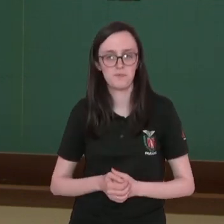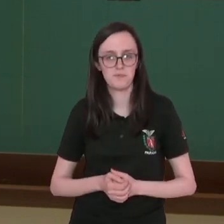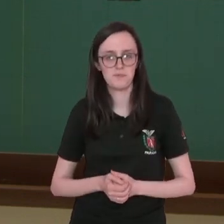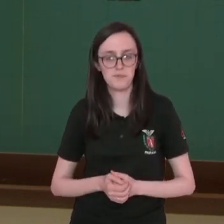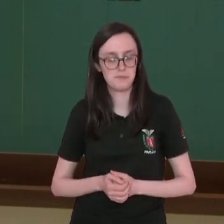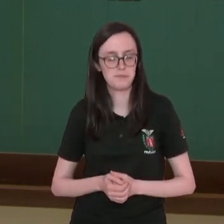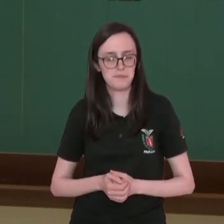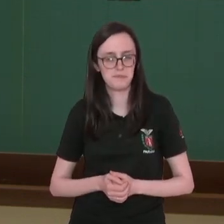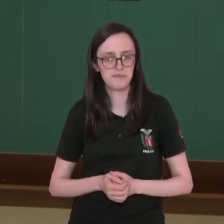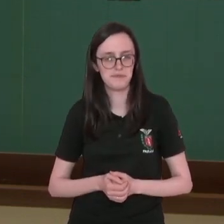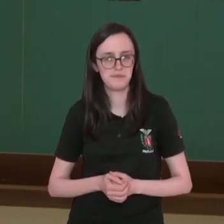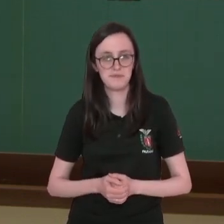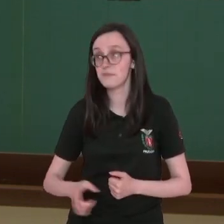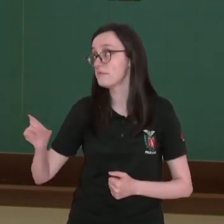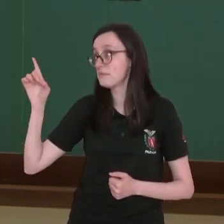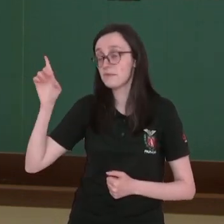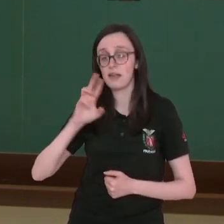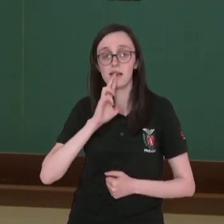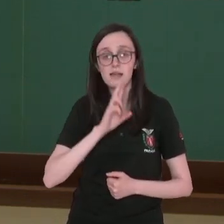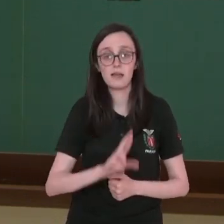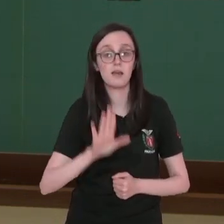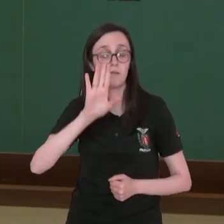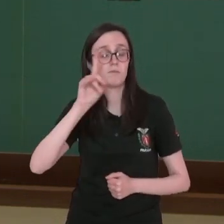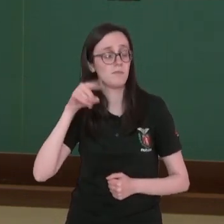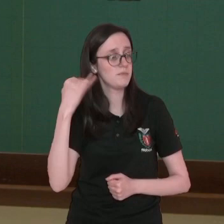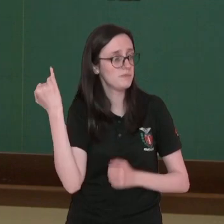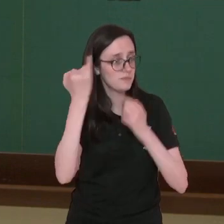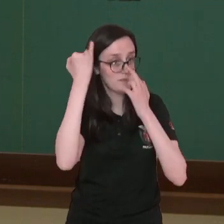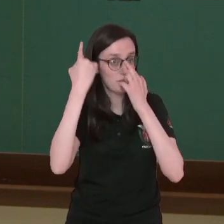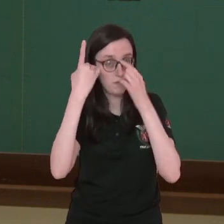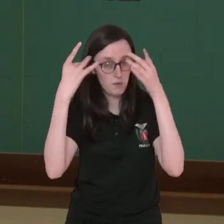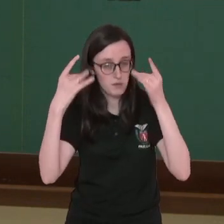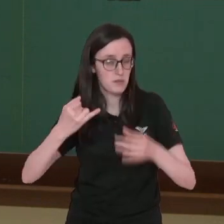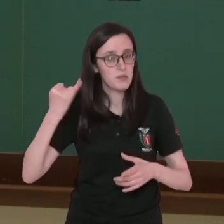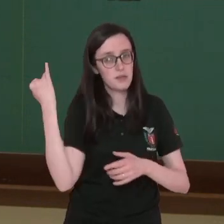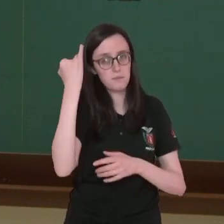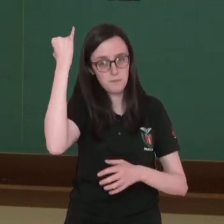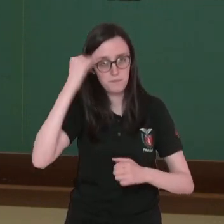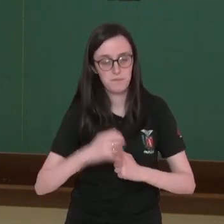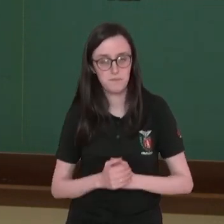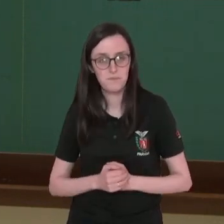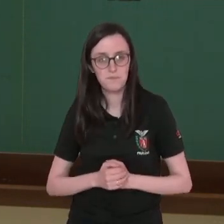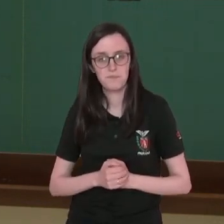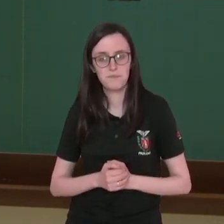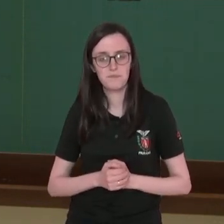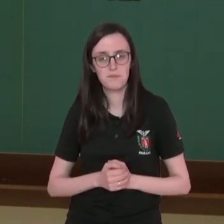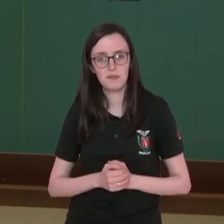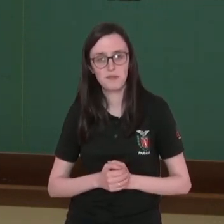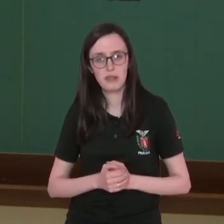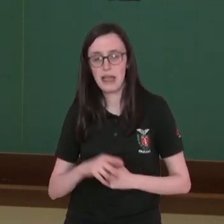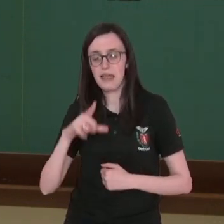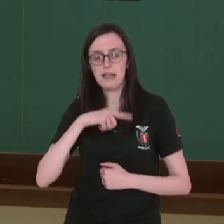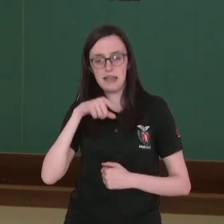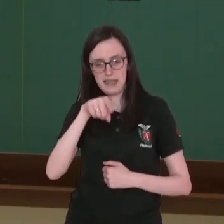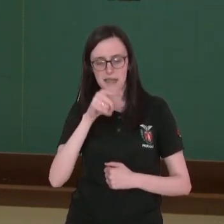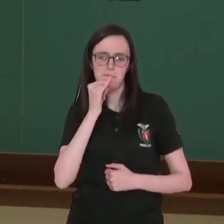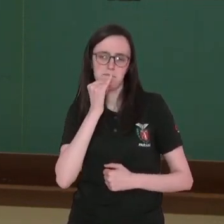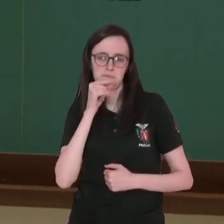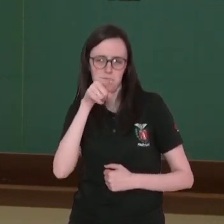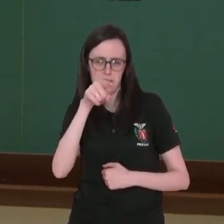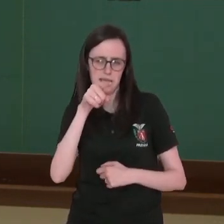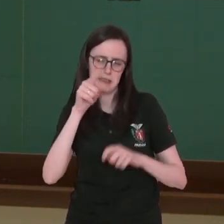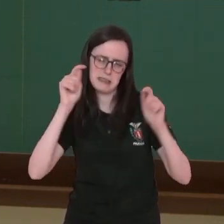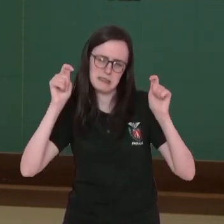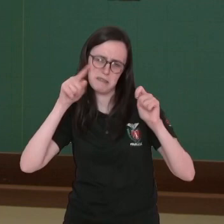8,4783, 10 a menos 5. Tem um detalhe, pessoal, tem um detalhe. É assim, o arredondamento. Essa parte que você